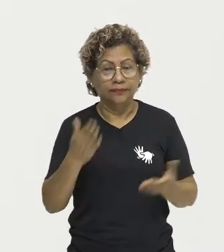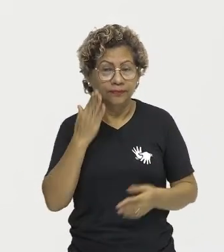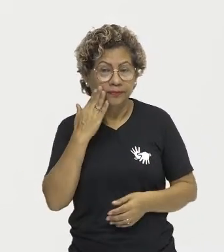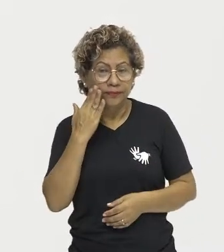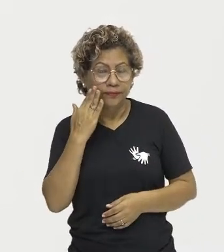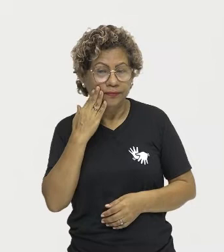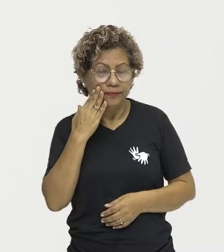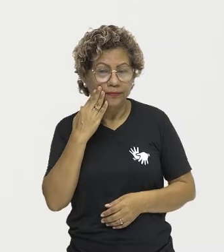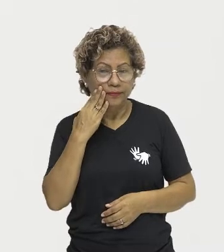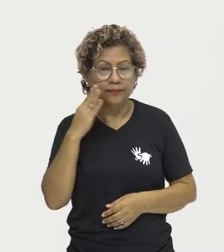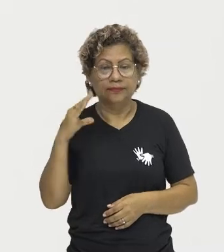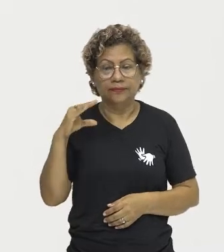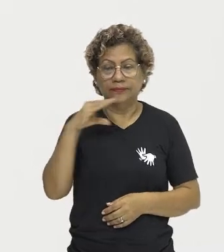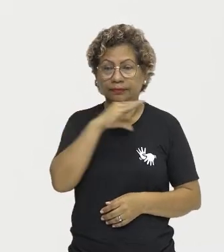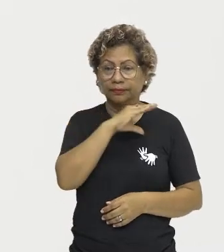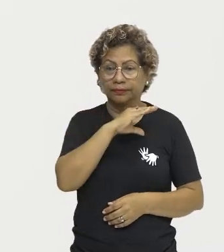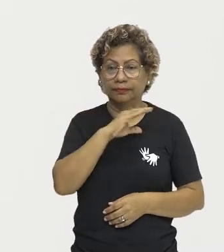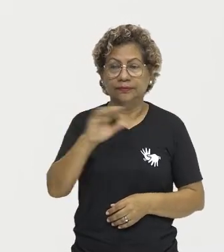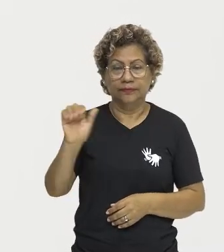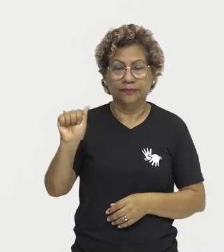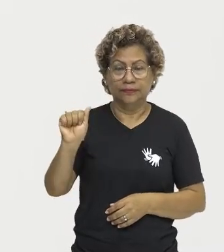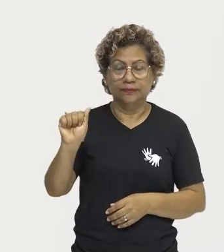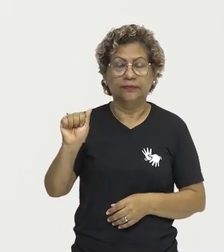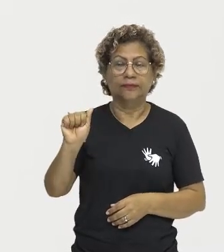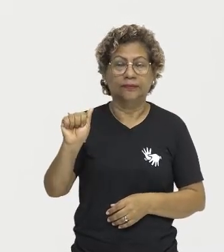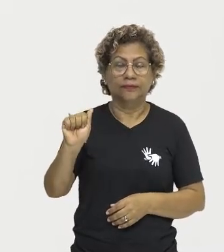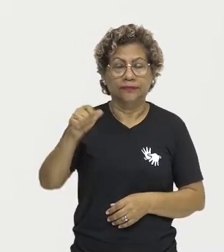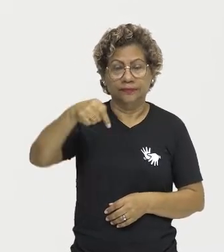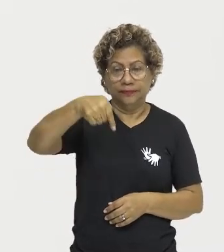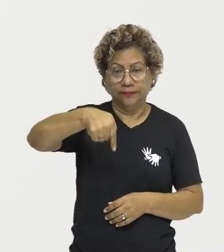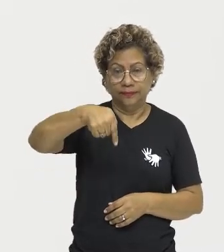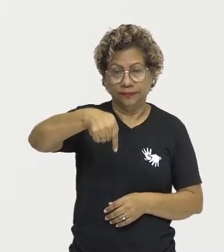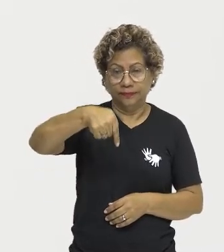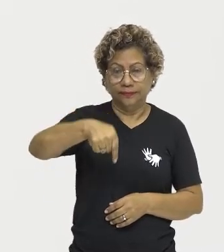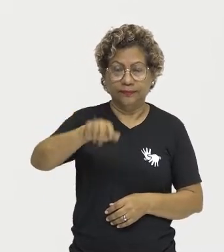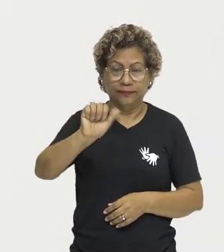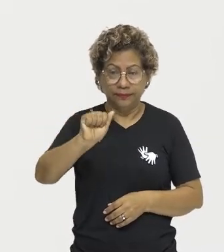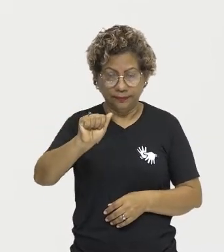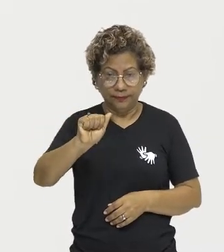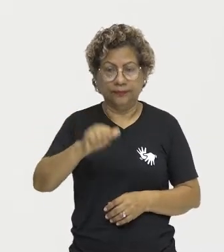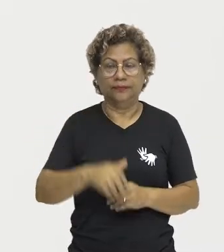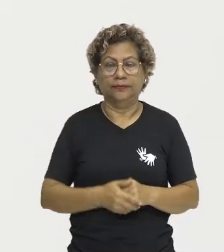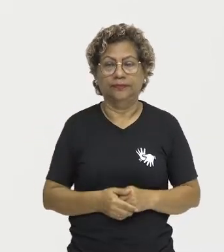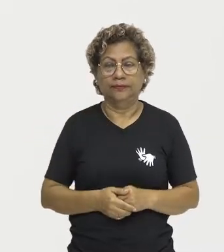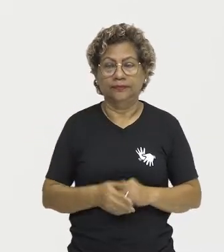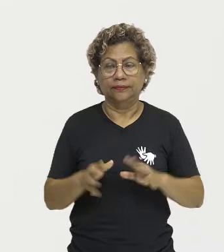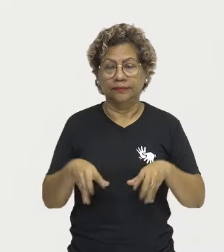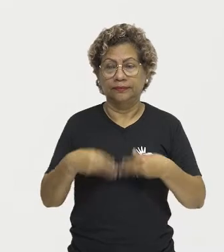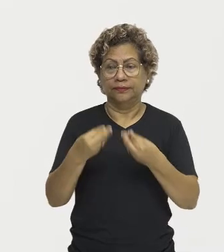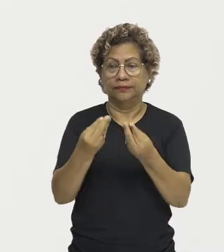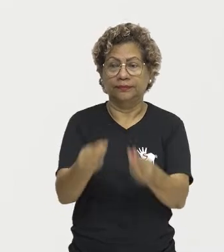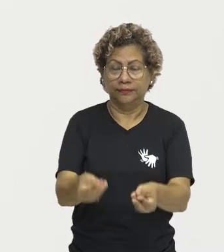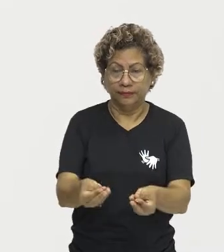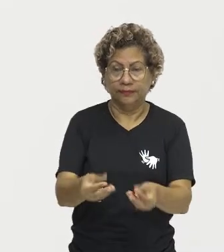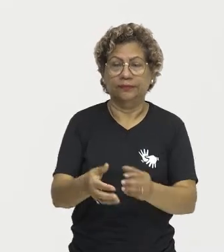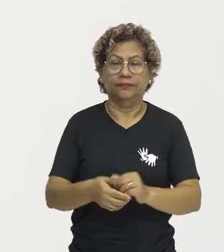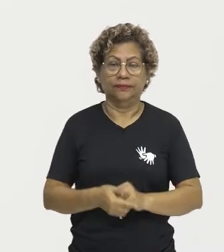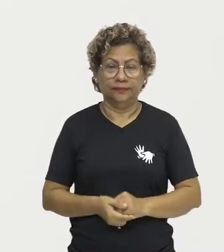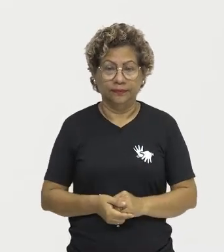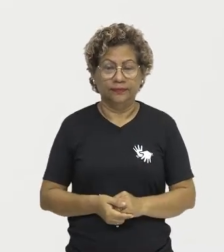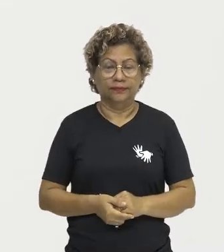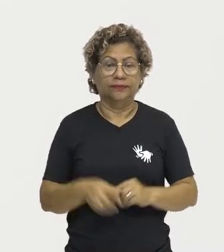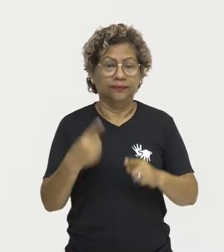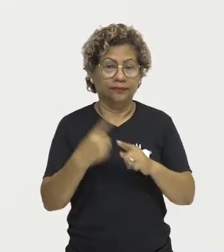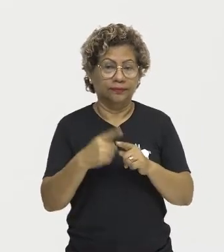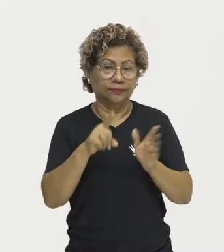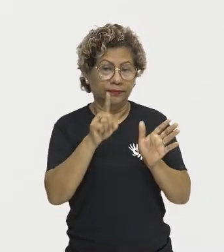corpo A, ele vai fazer o quê? Ele vai ceder. Ele vai ceder, significa que ele é